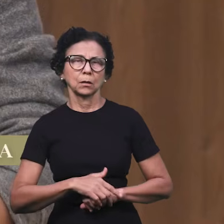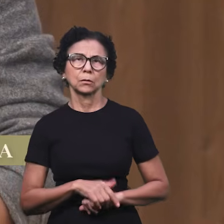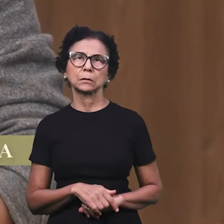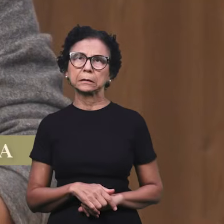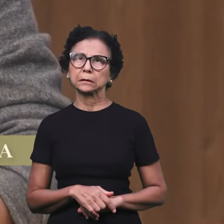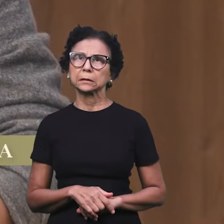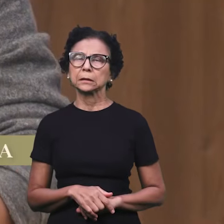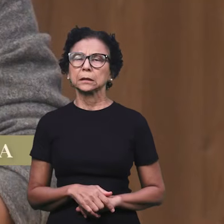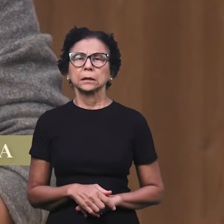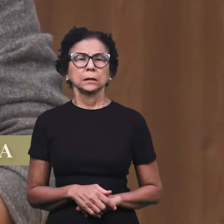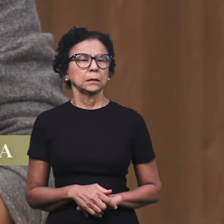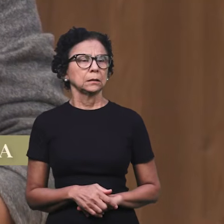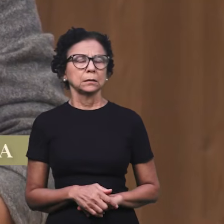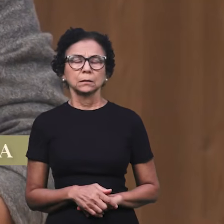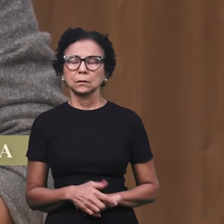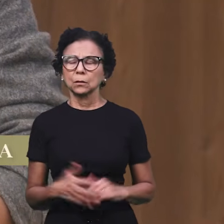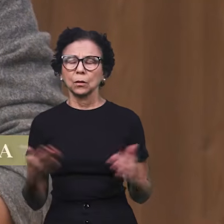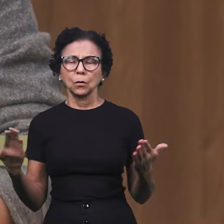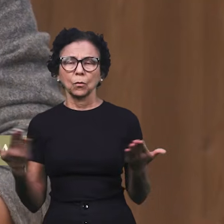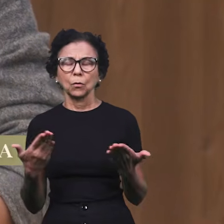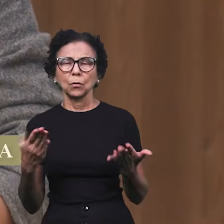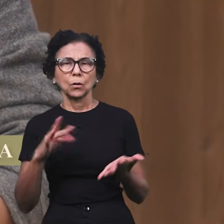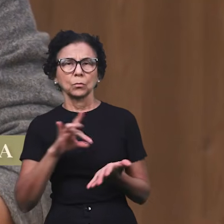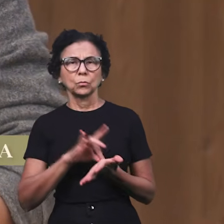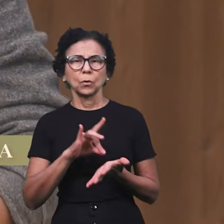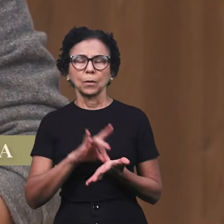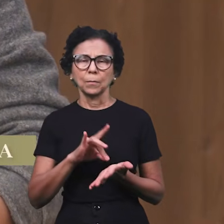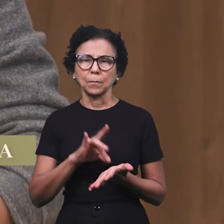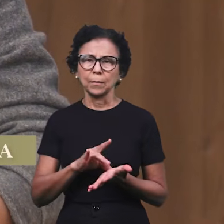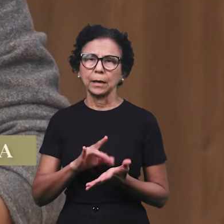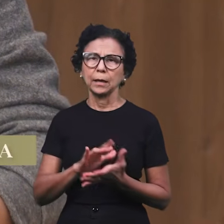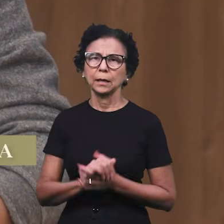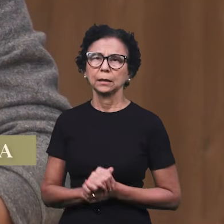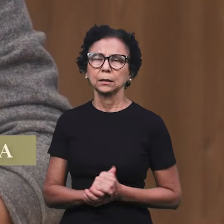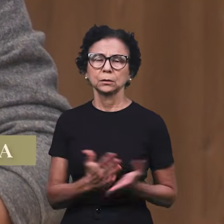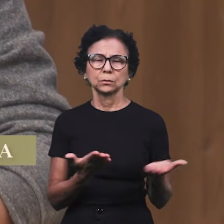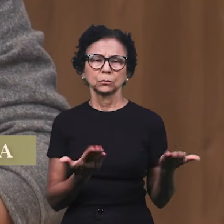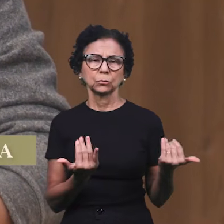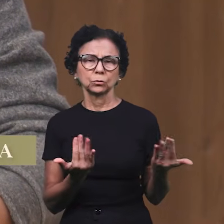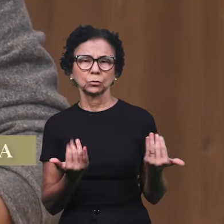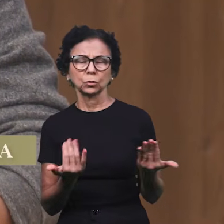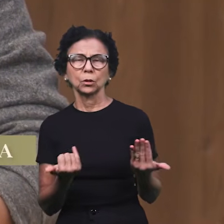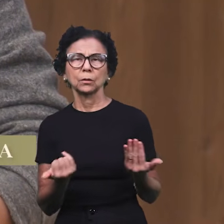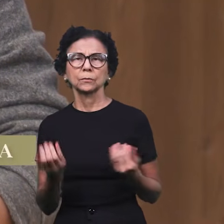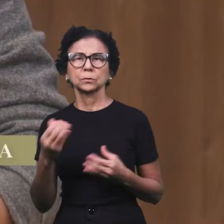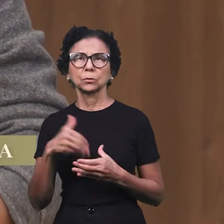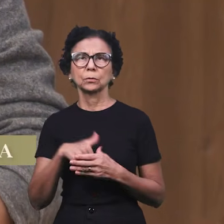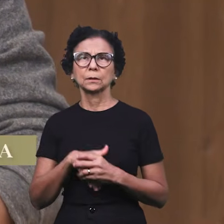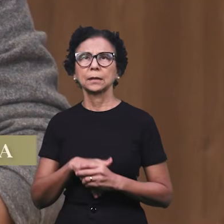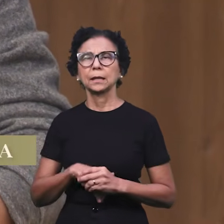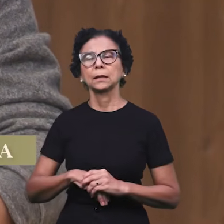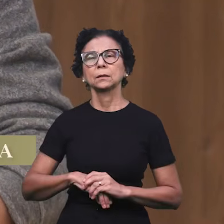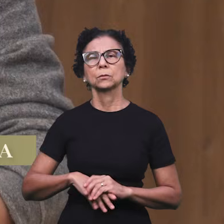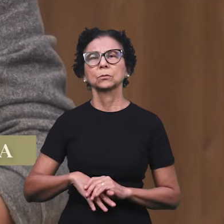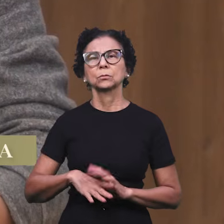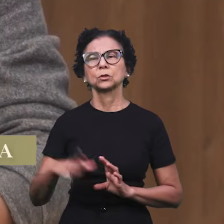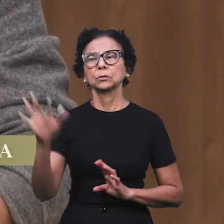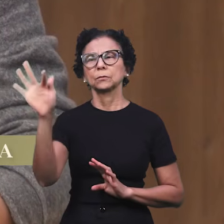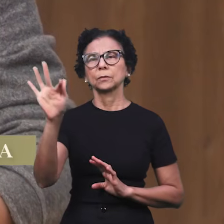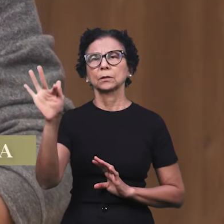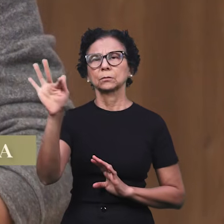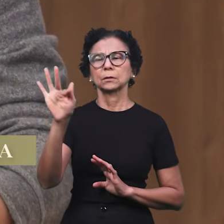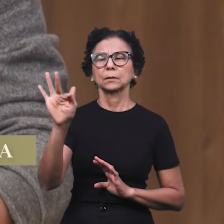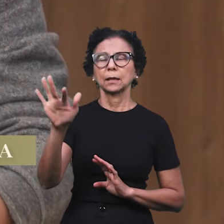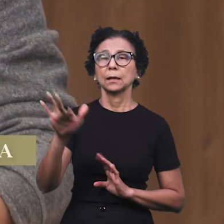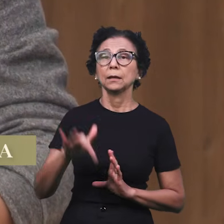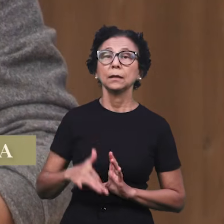meio acadêmico hoje, nesse ambiente corporativo, que estão nos assistindo aqui, às vezes estão aí para constituir